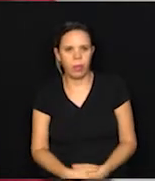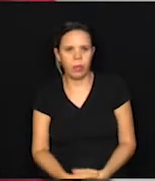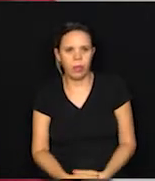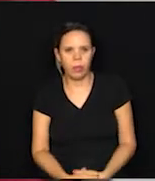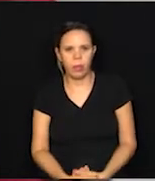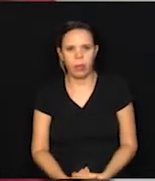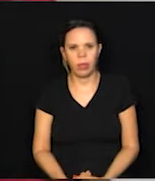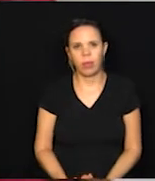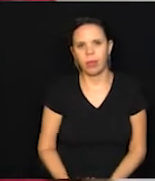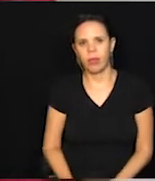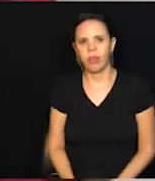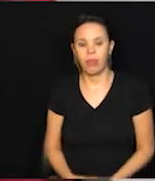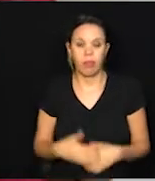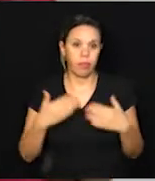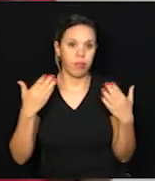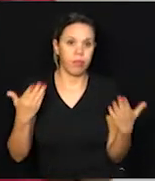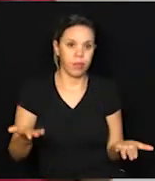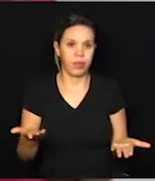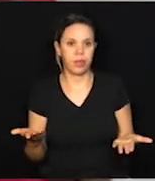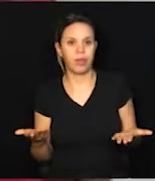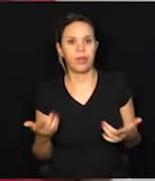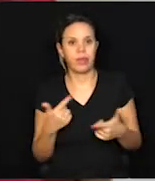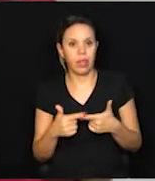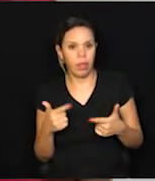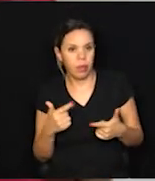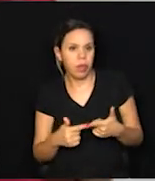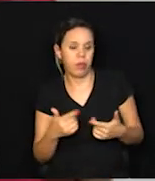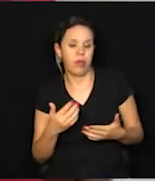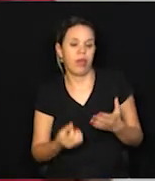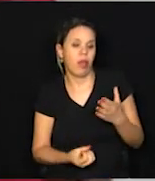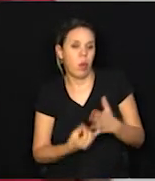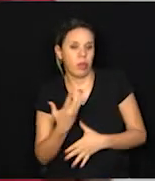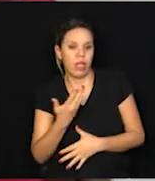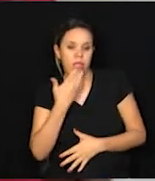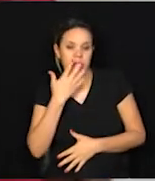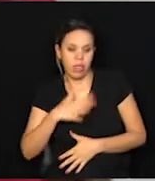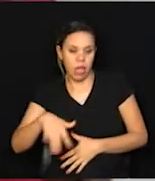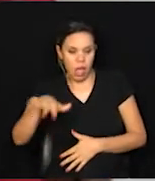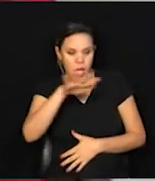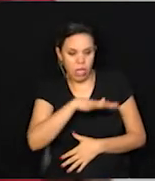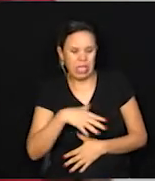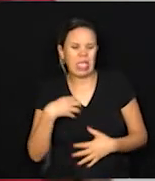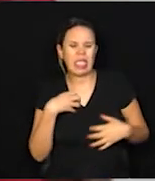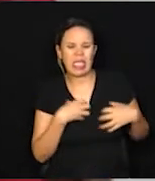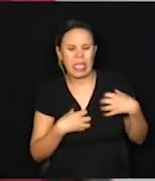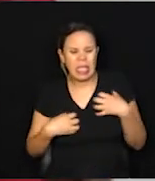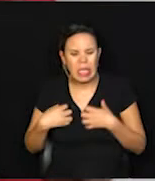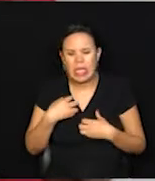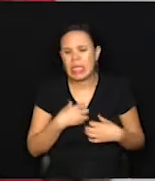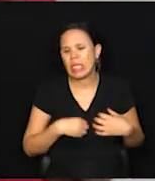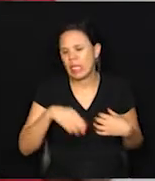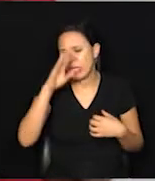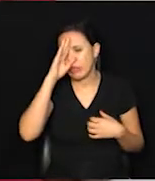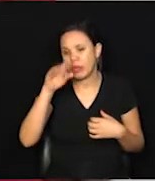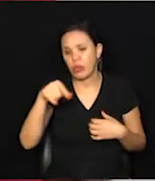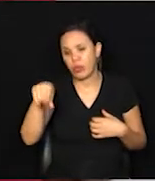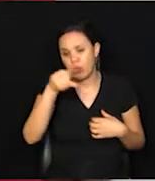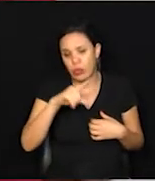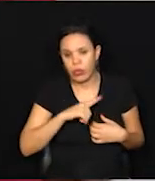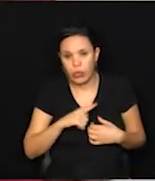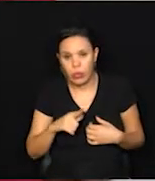bem. Essa situação das crianças, isso realmente é muito angustiante, principalmente para quando você